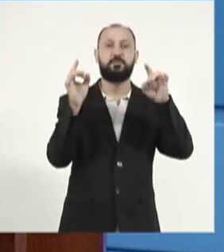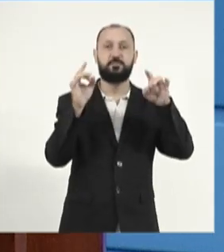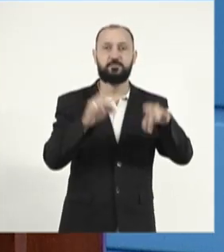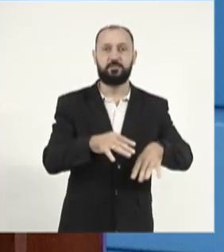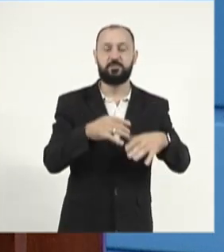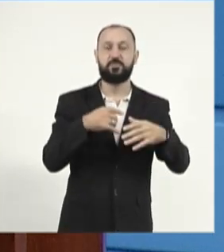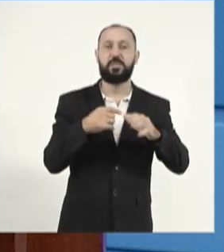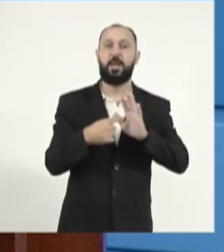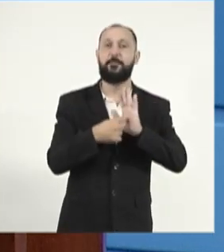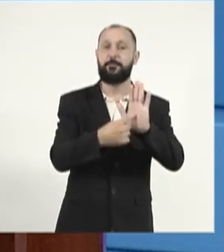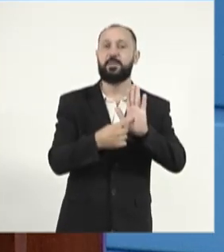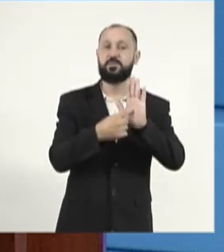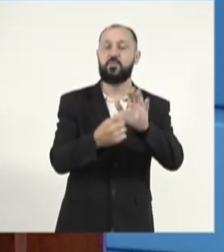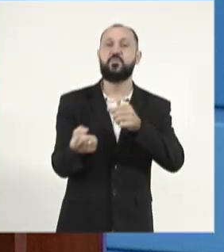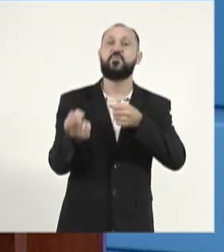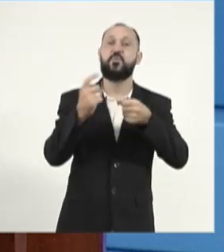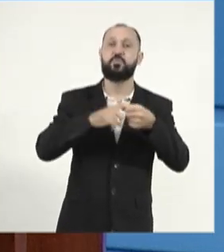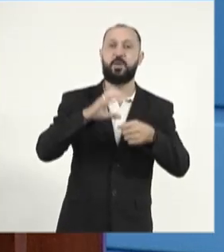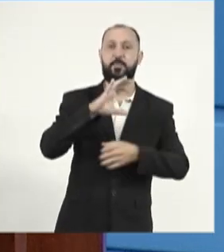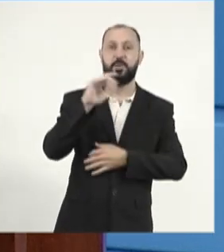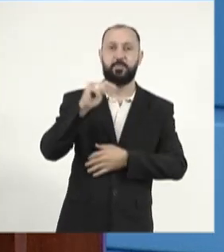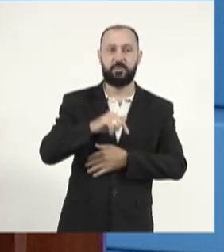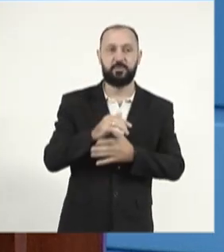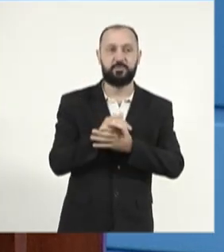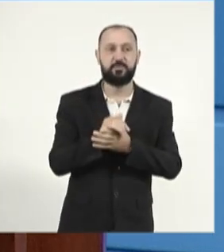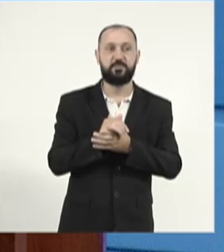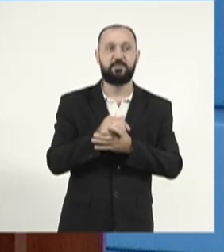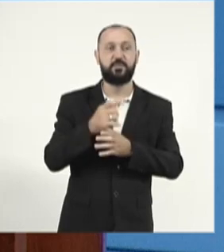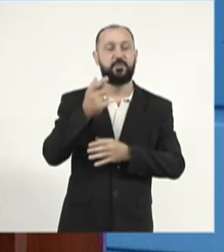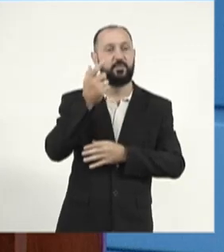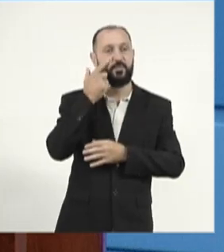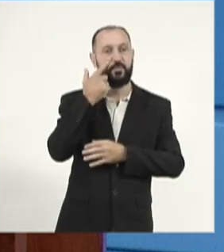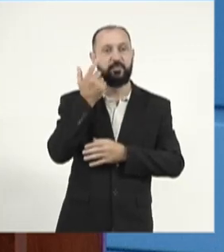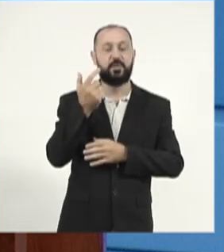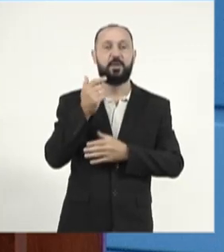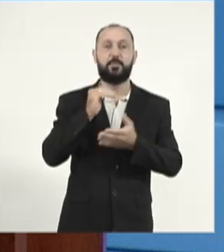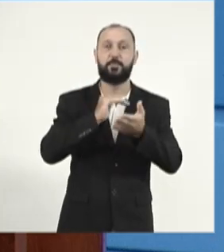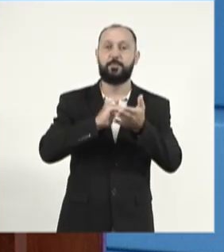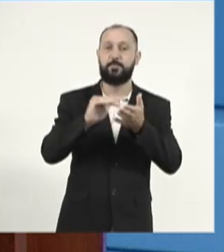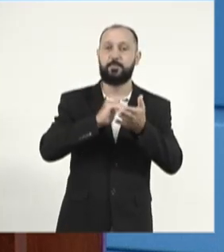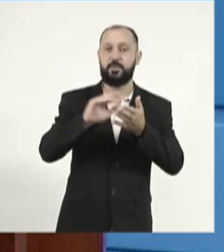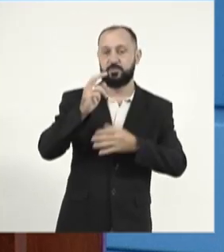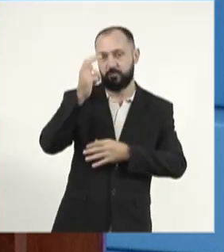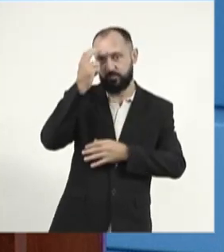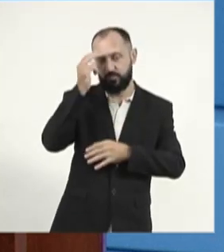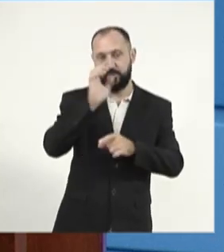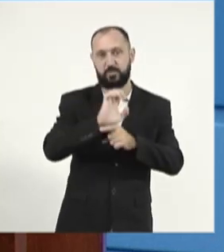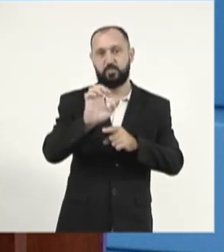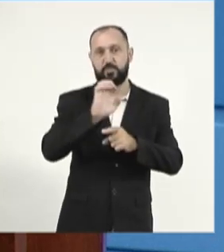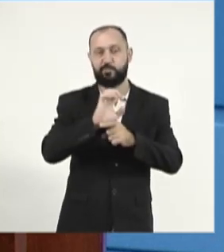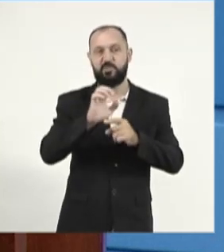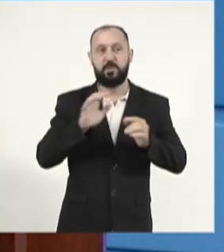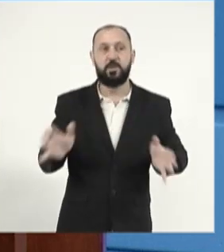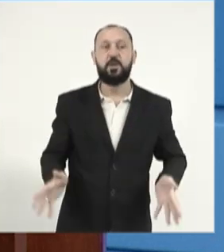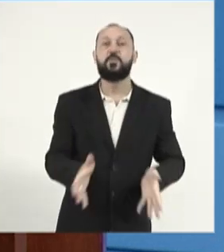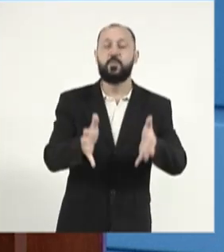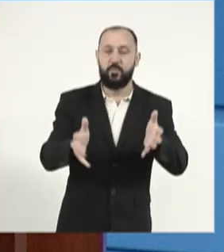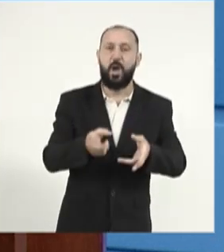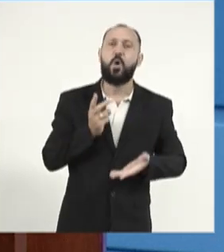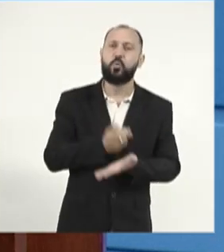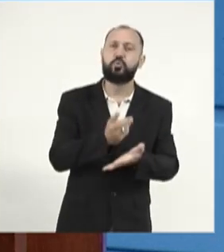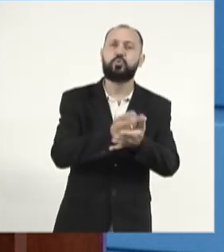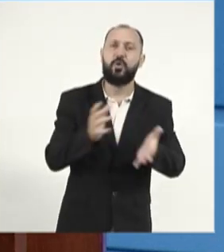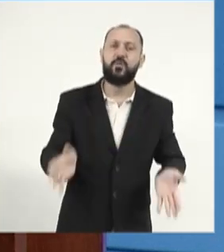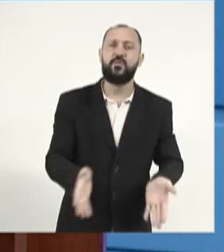de todas as apresentações e voltar a Campo Grande. Foram assistidos pela Secretaria de Cultura do Estado, que incentivaram eles a